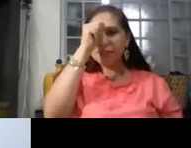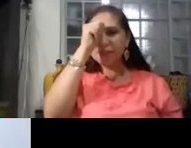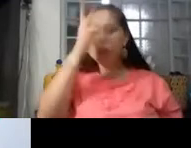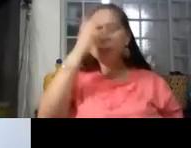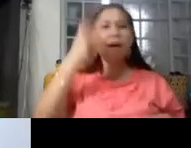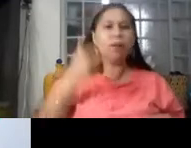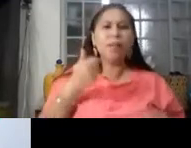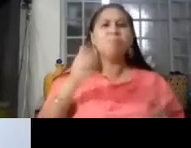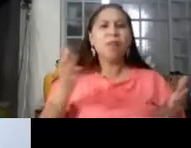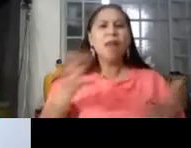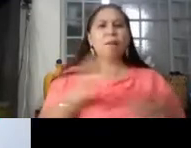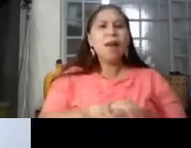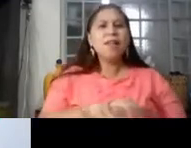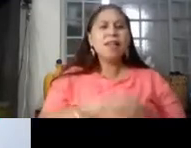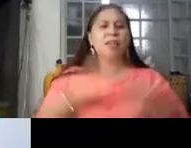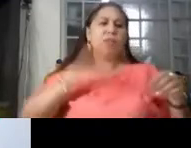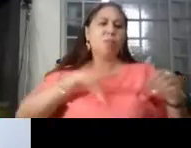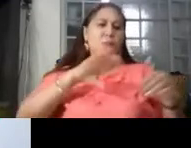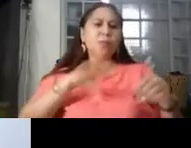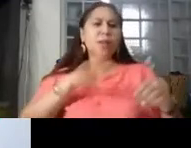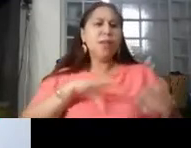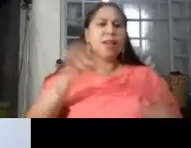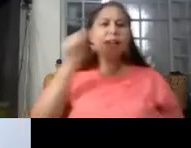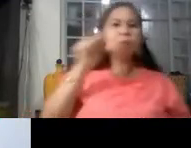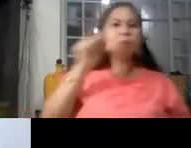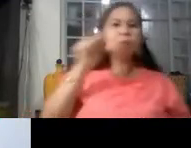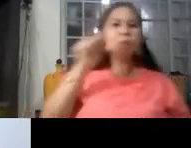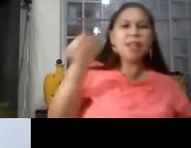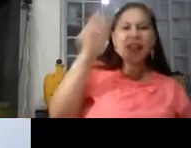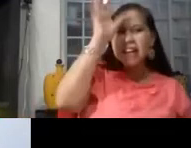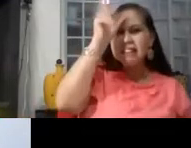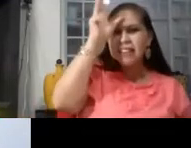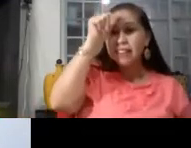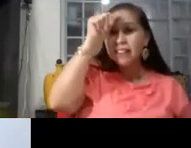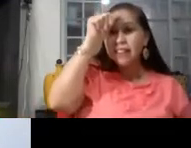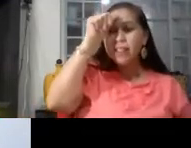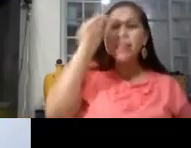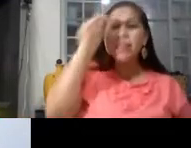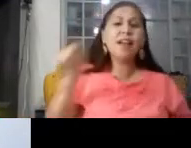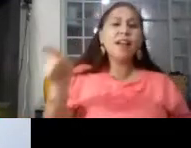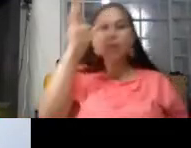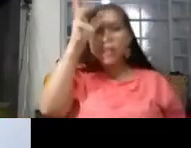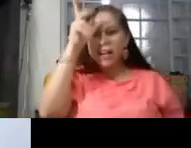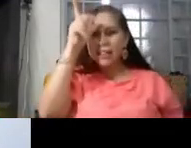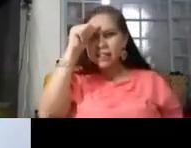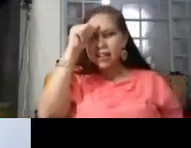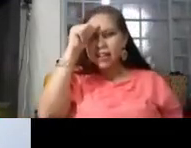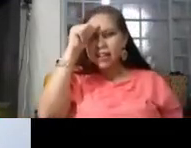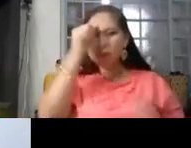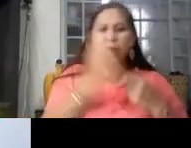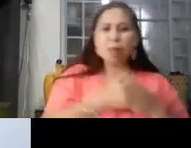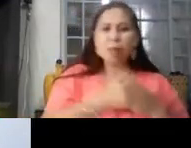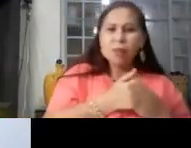o animal, né? Mas aqui na língua portuguesa, né? Aquela mulher galinha. Quando a gente diz que aquela mulher galinha, será que é